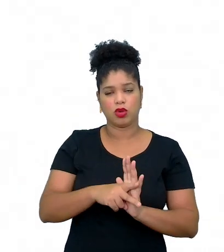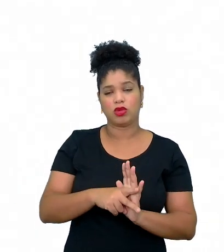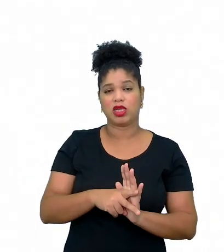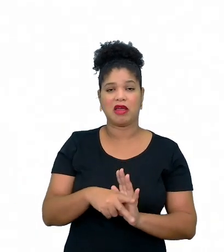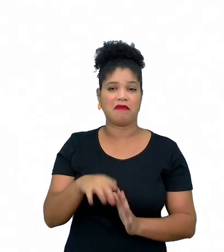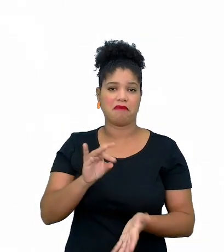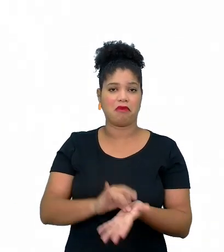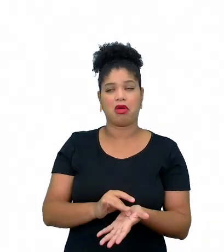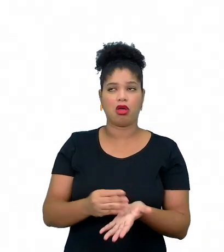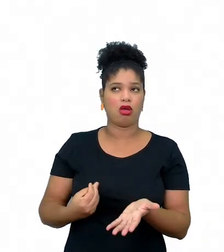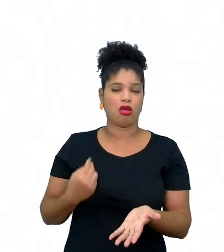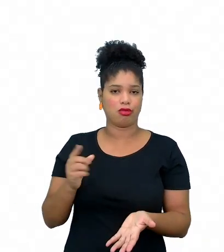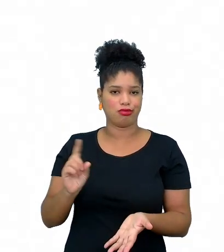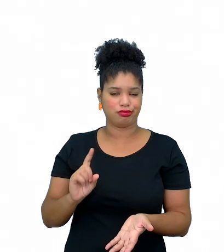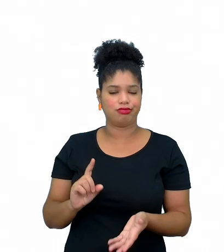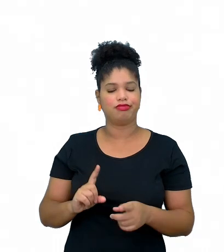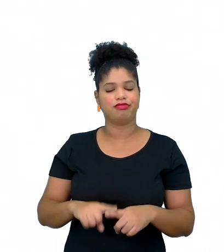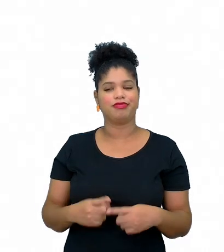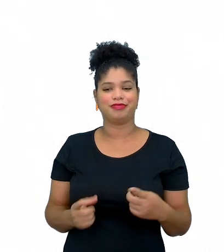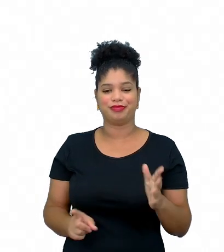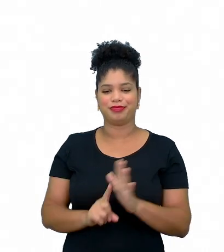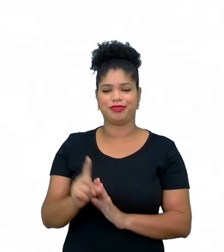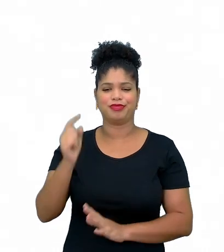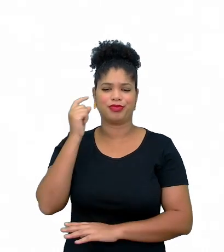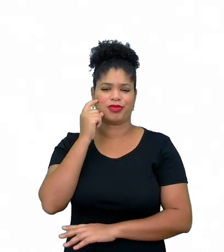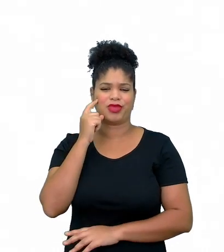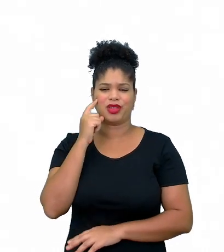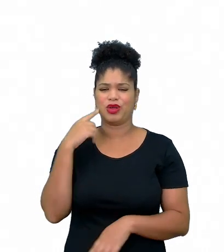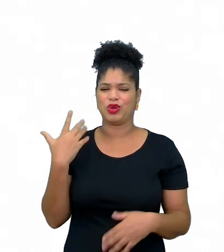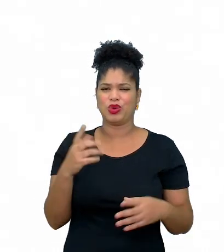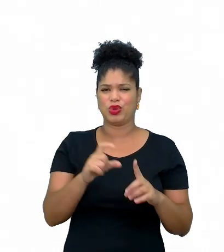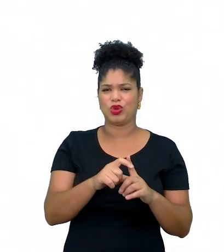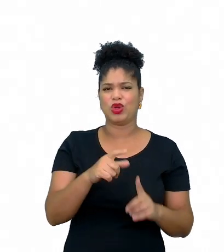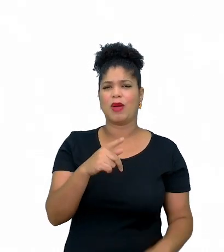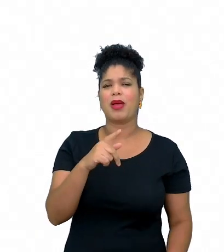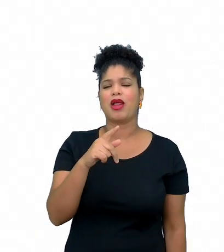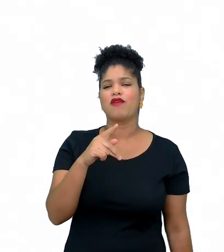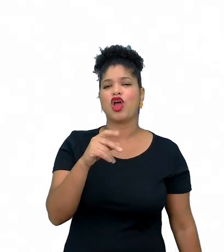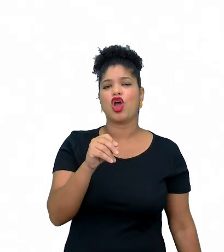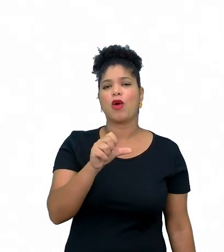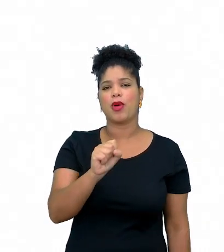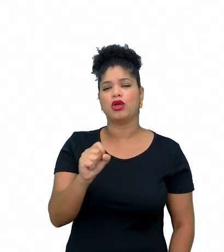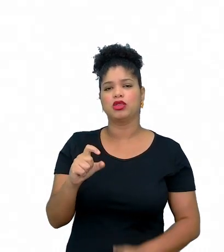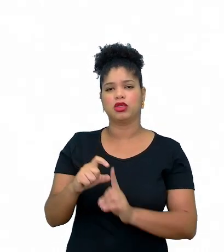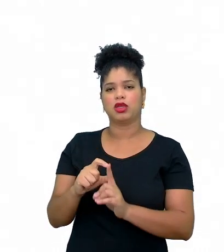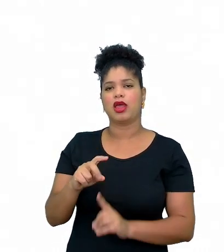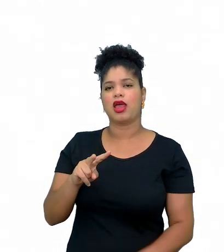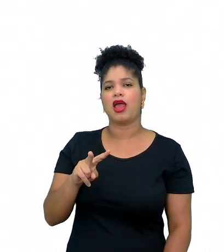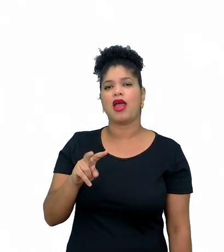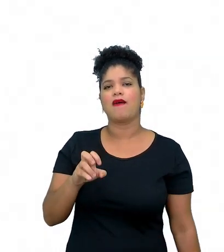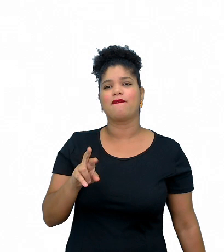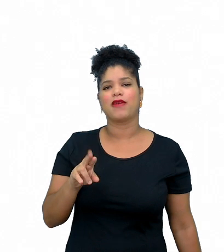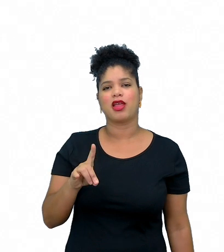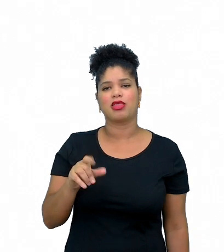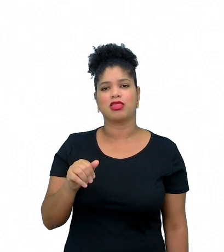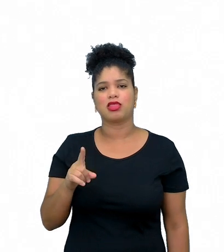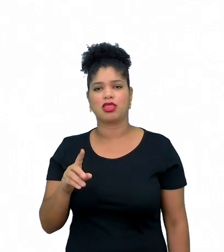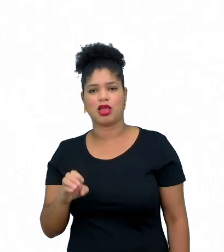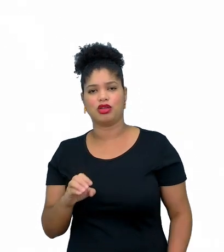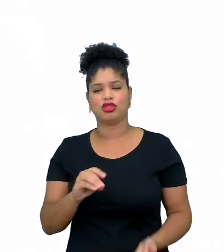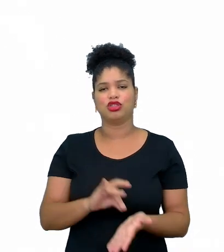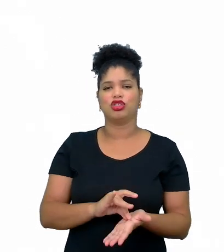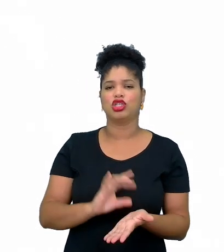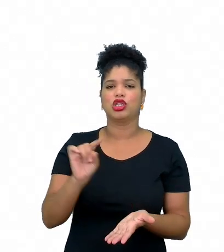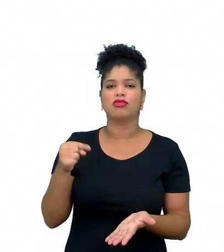pós-verdade, claro que vai surgir a pergunta, né? O que é a pós-verdade? O que é esse mundo da pós-verdade? É importante estar discutindo